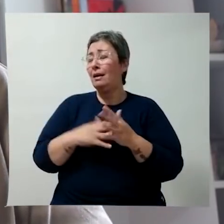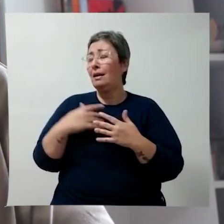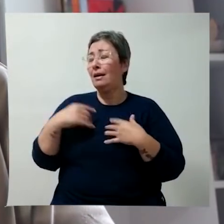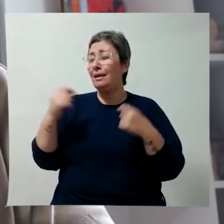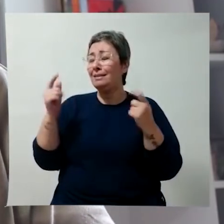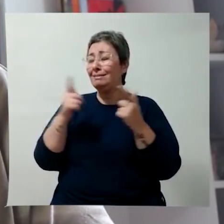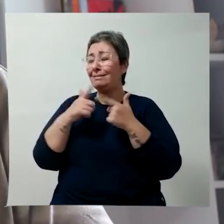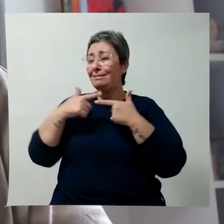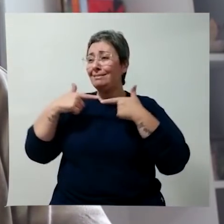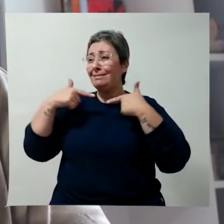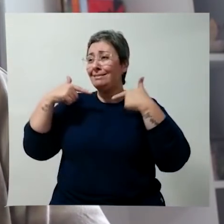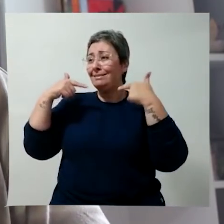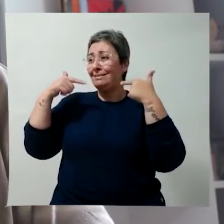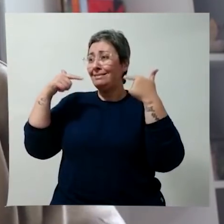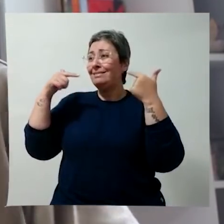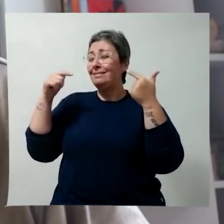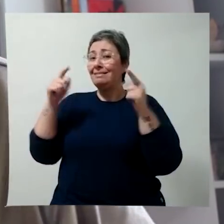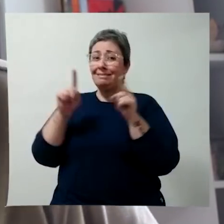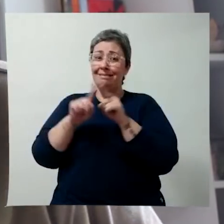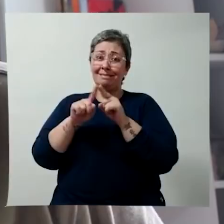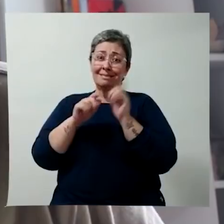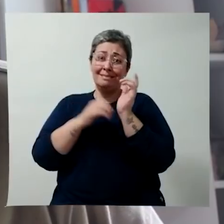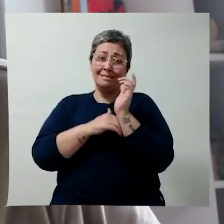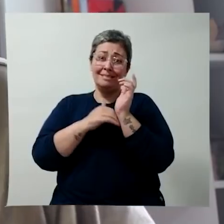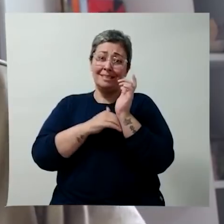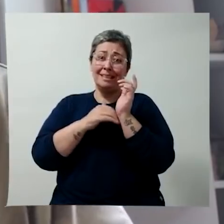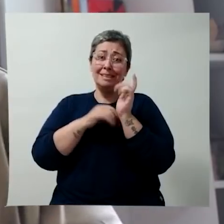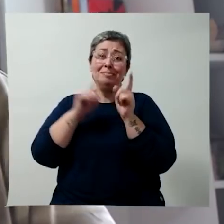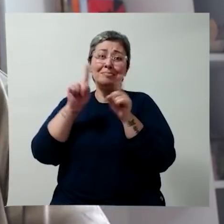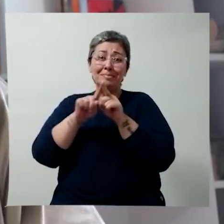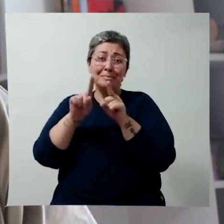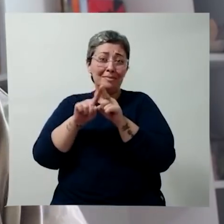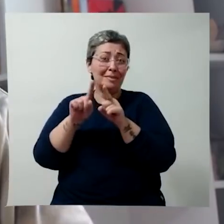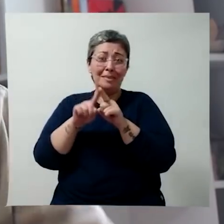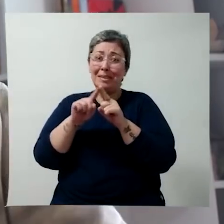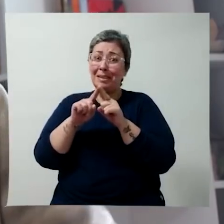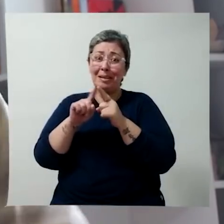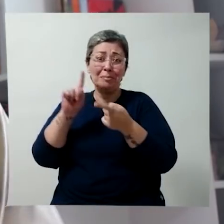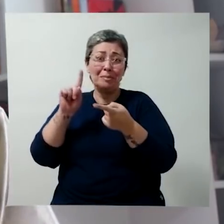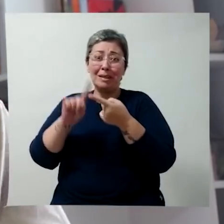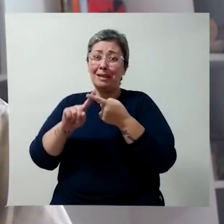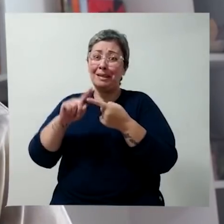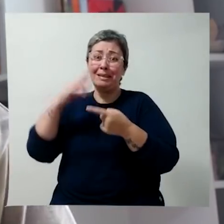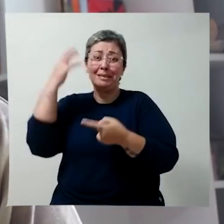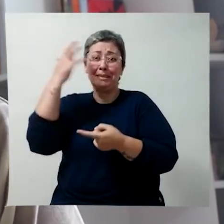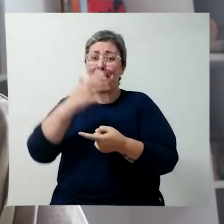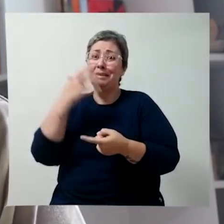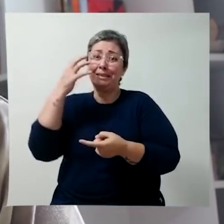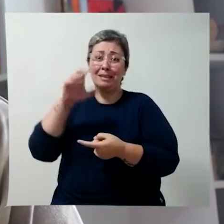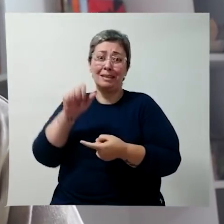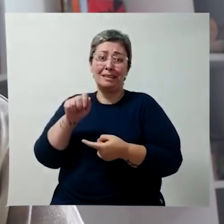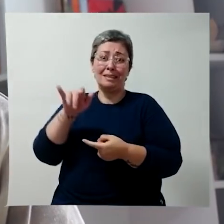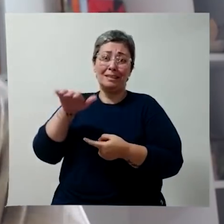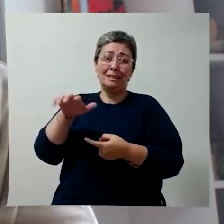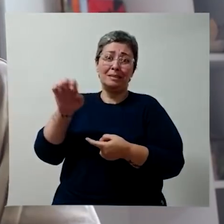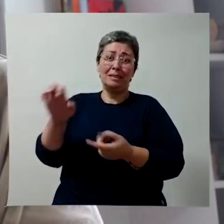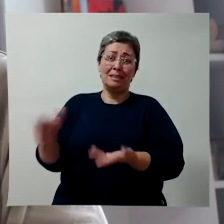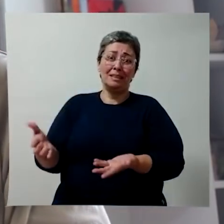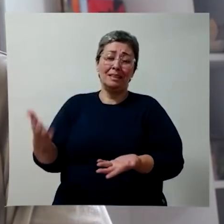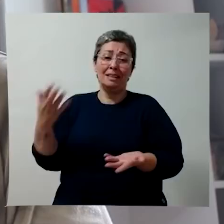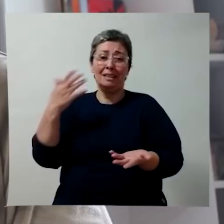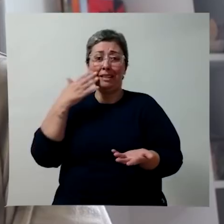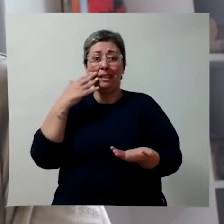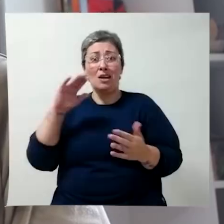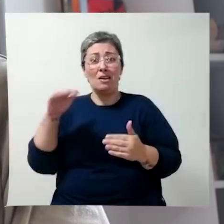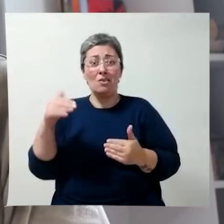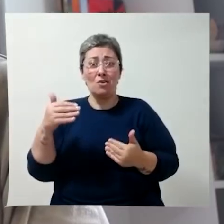ela abriu um imenso sorriso. Ela também tinha um segredo. Ela também era apaixonada pelo Jaibé.